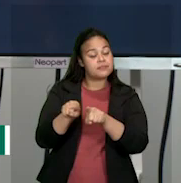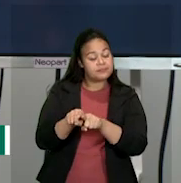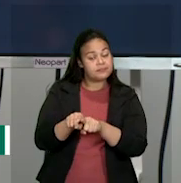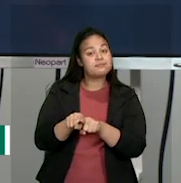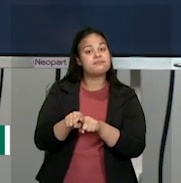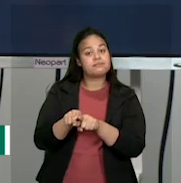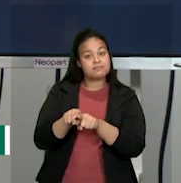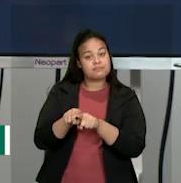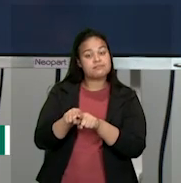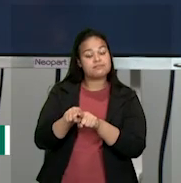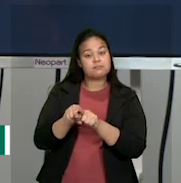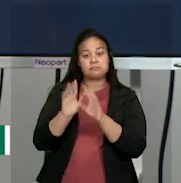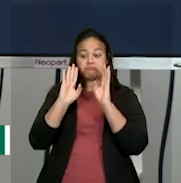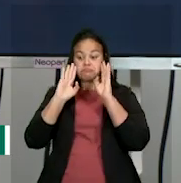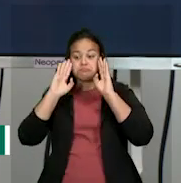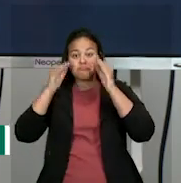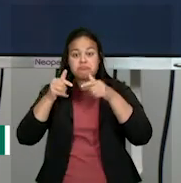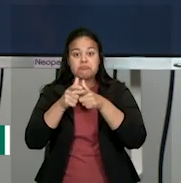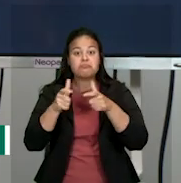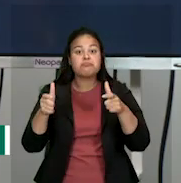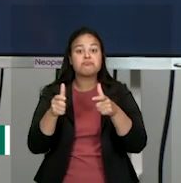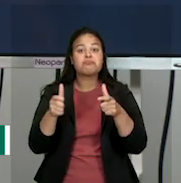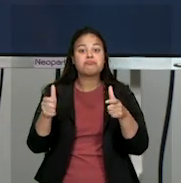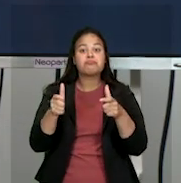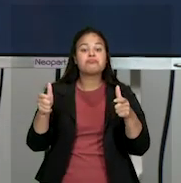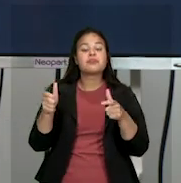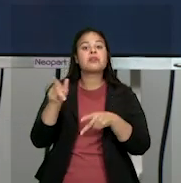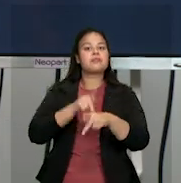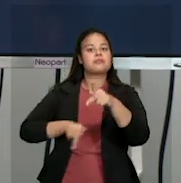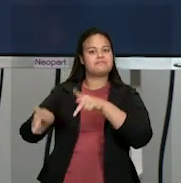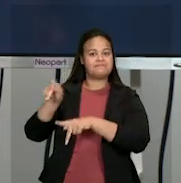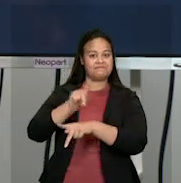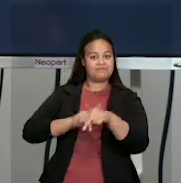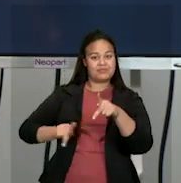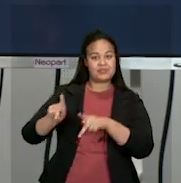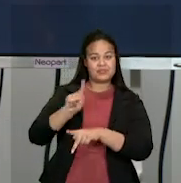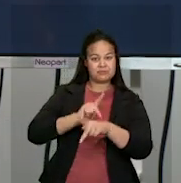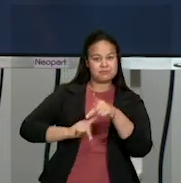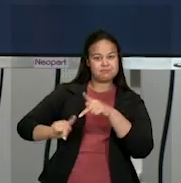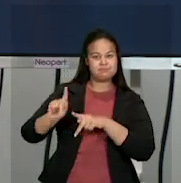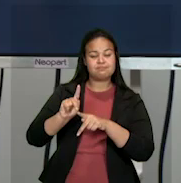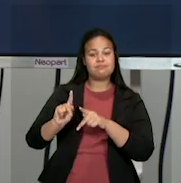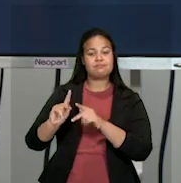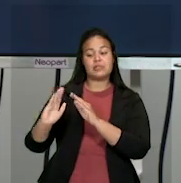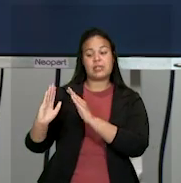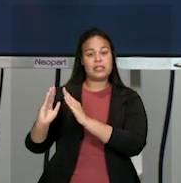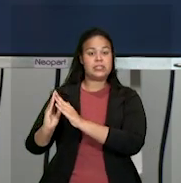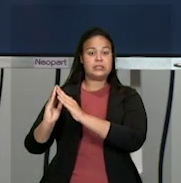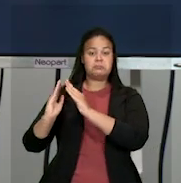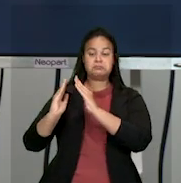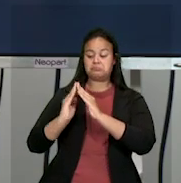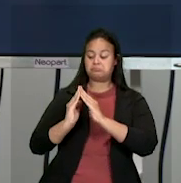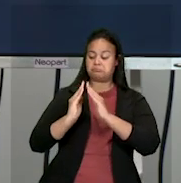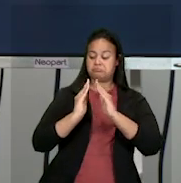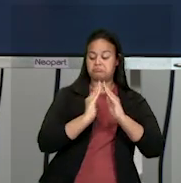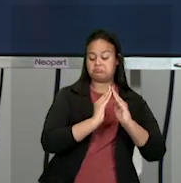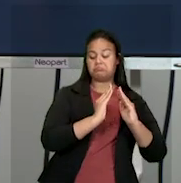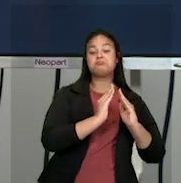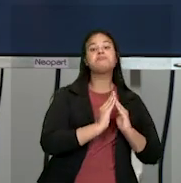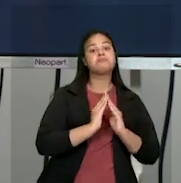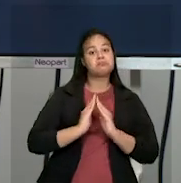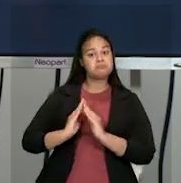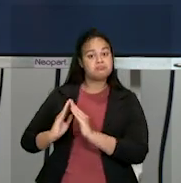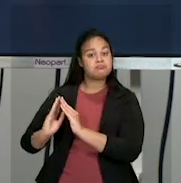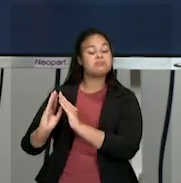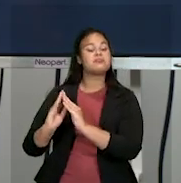uma concentração maior populacional, casas mais próximas umas das outras, né? Nós